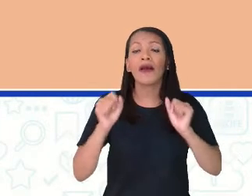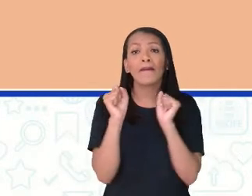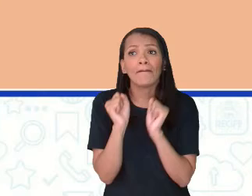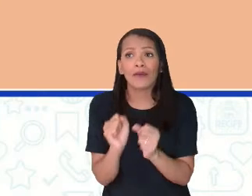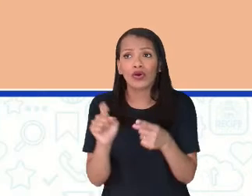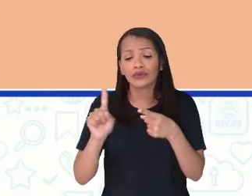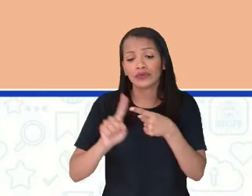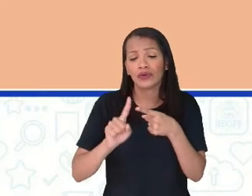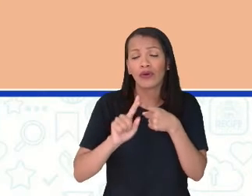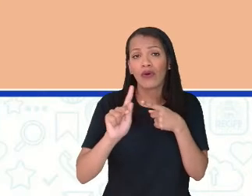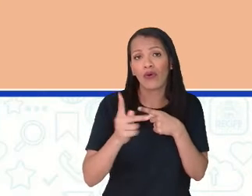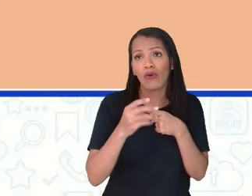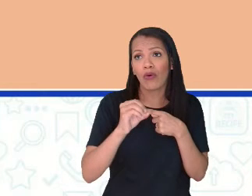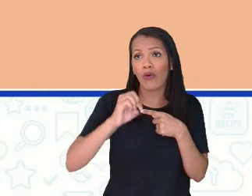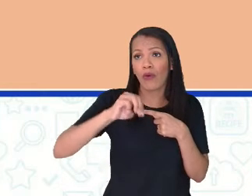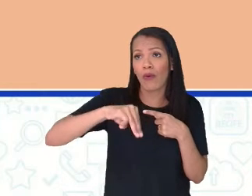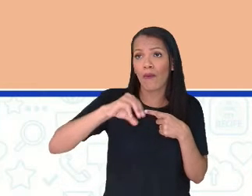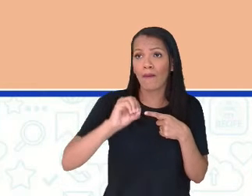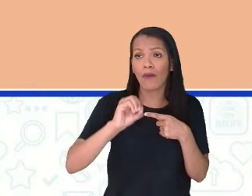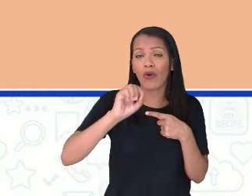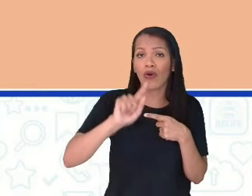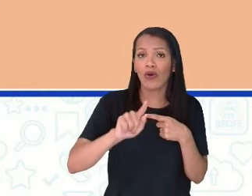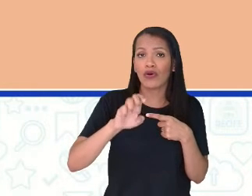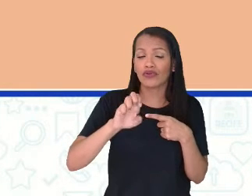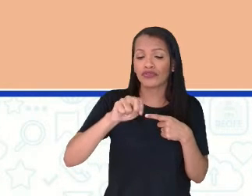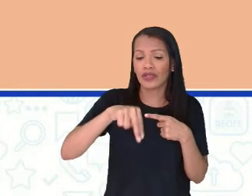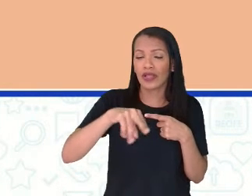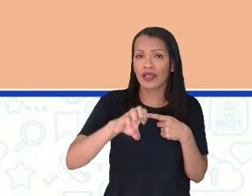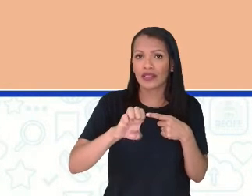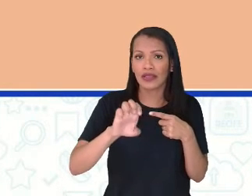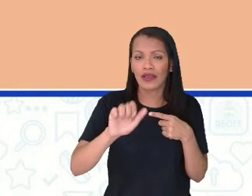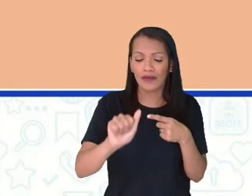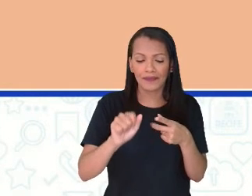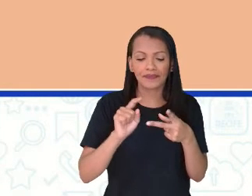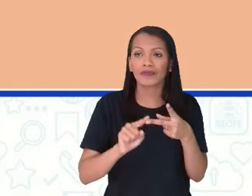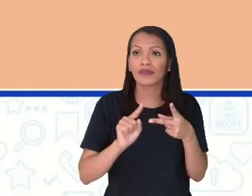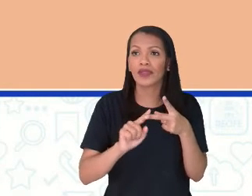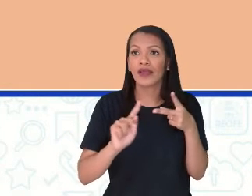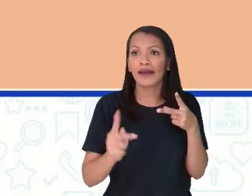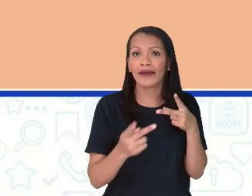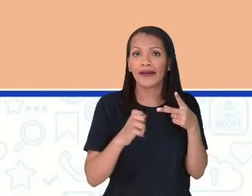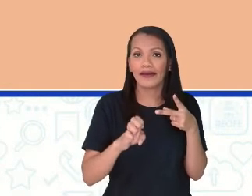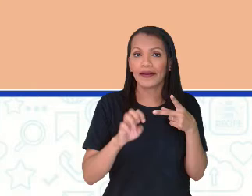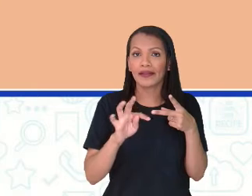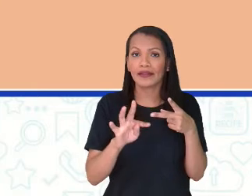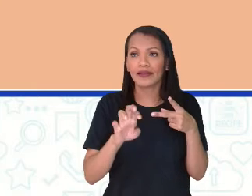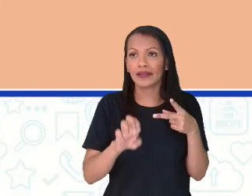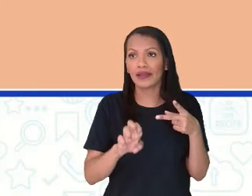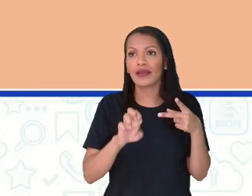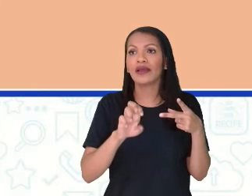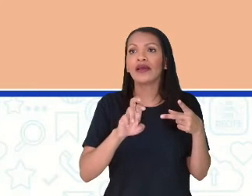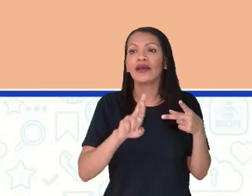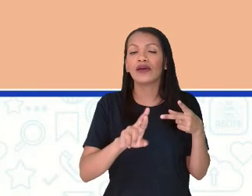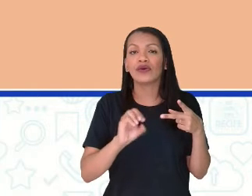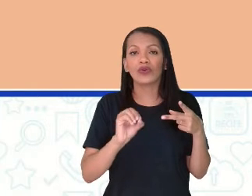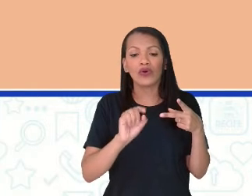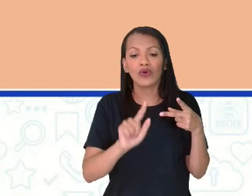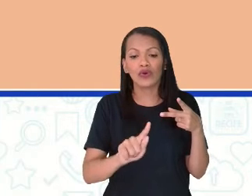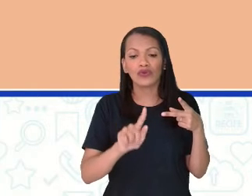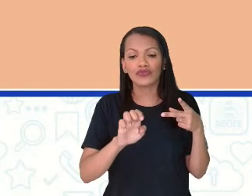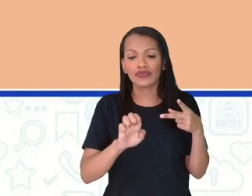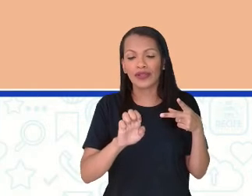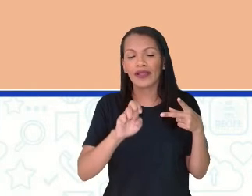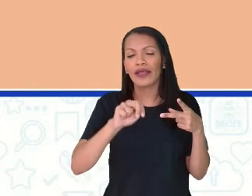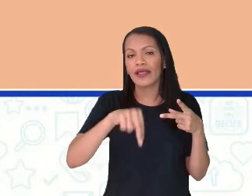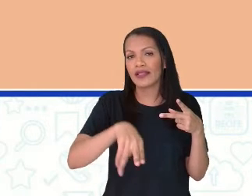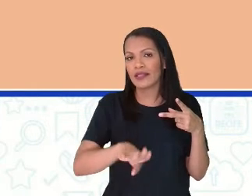heterogênea. Lembrando que a mistura heterogênea é uma solução que pode apresentar duas ou mais fases, que nós já estudamos. E